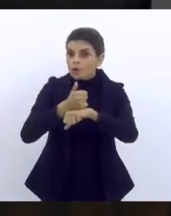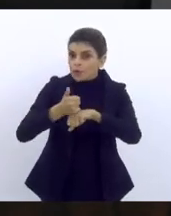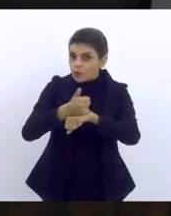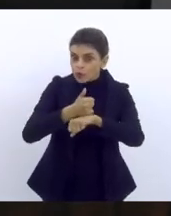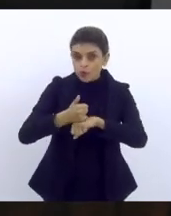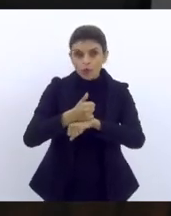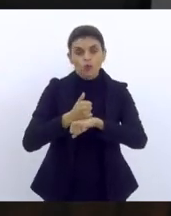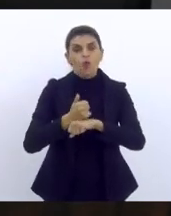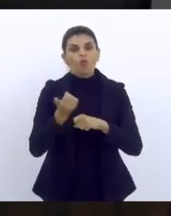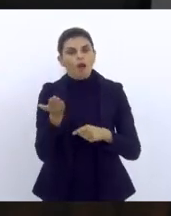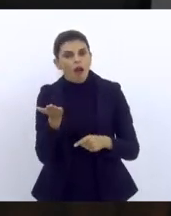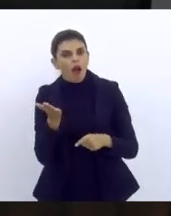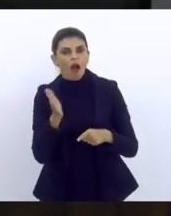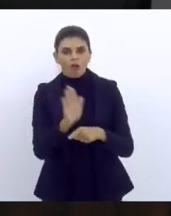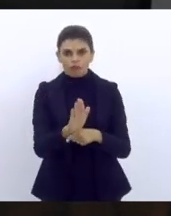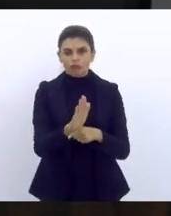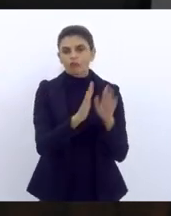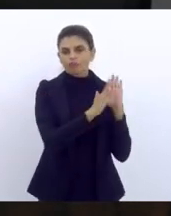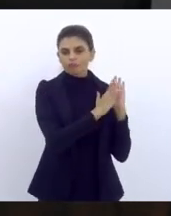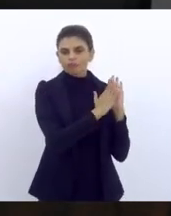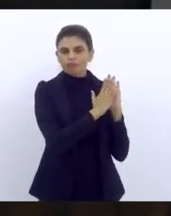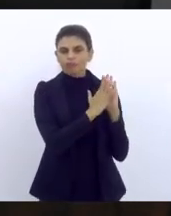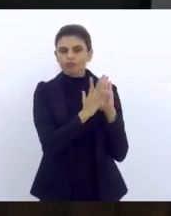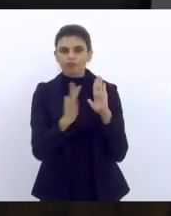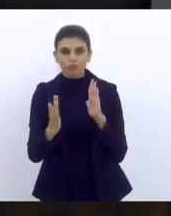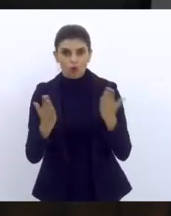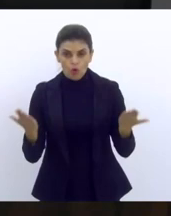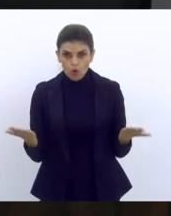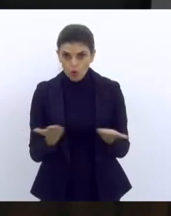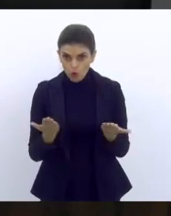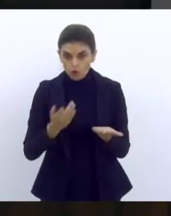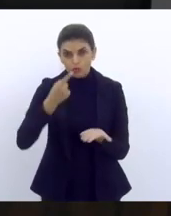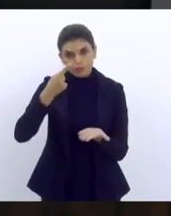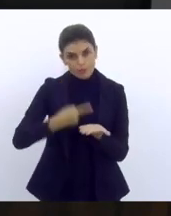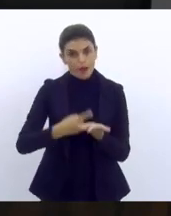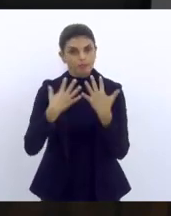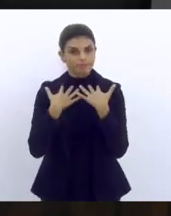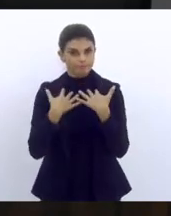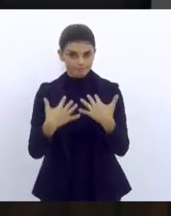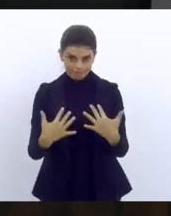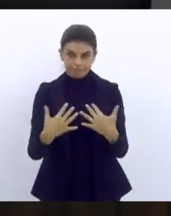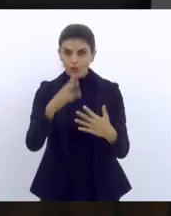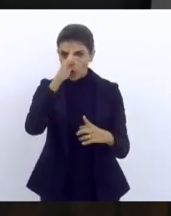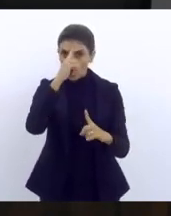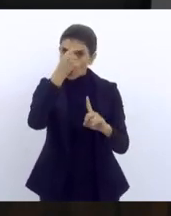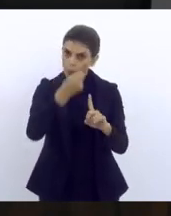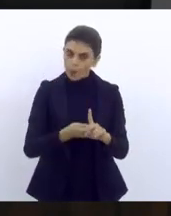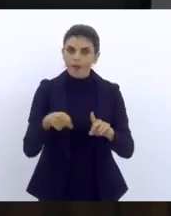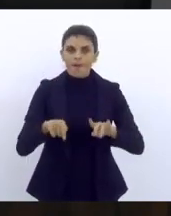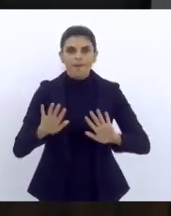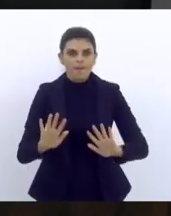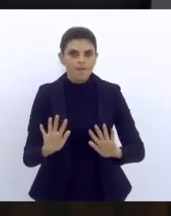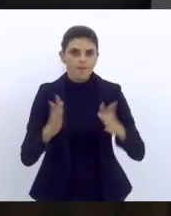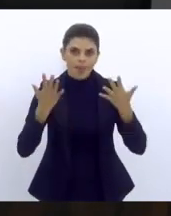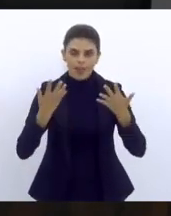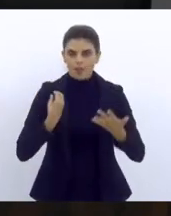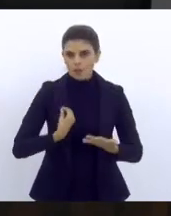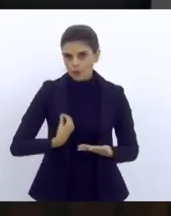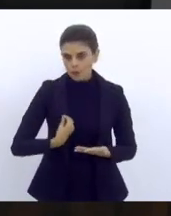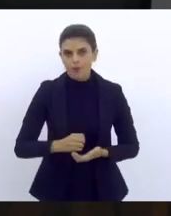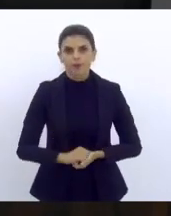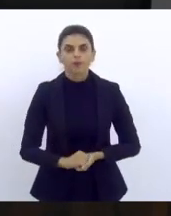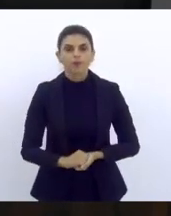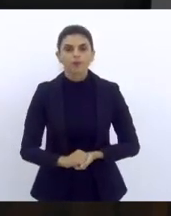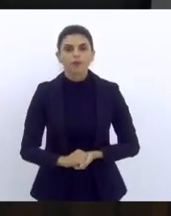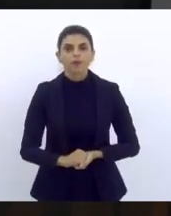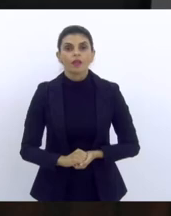que contribuíram para a realização e também que esse evento acontecesse. Como